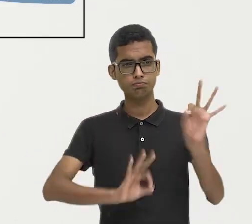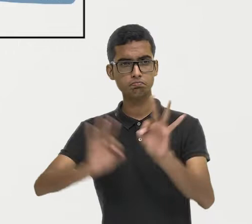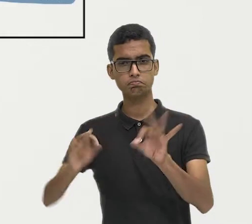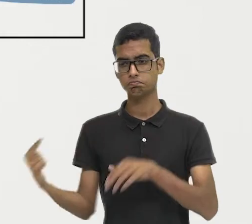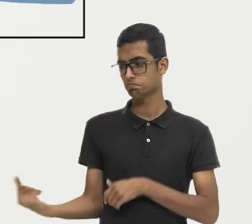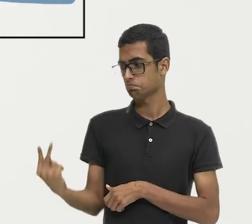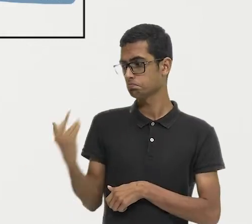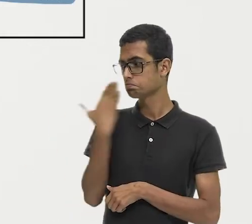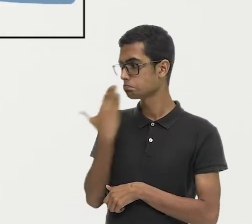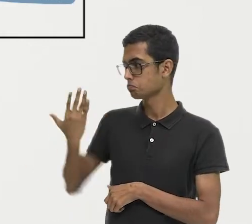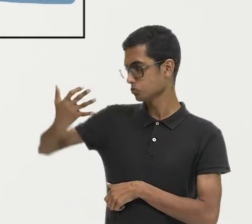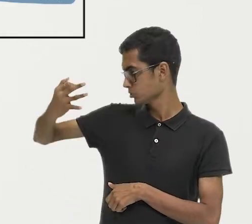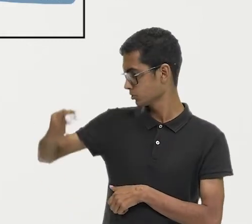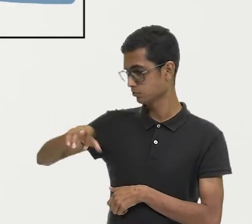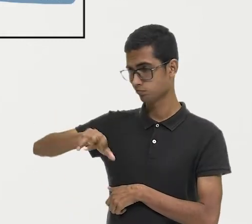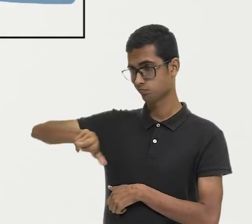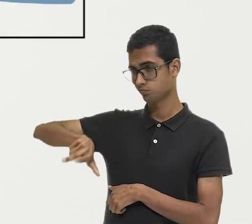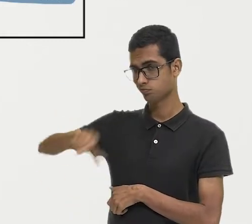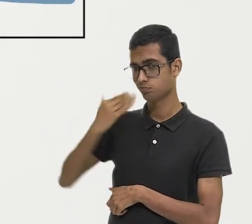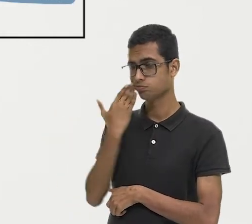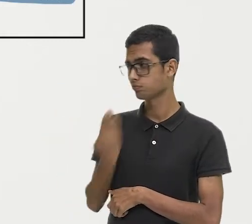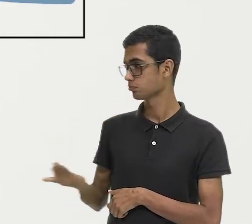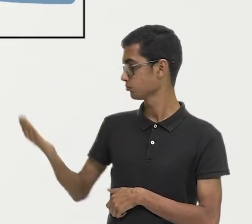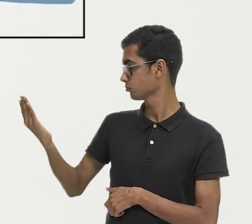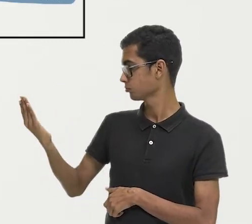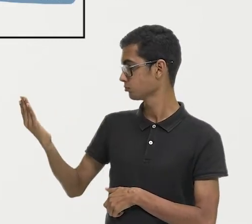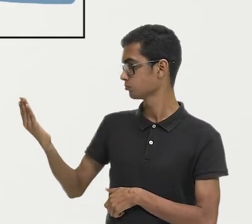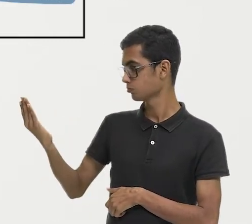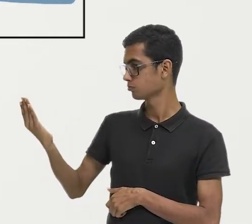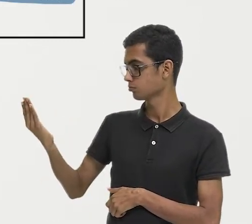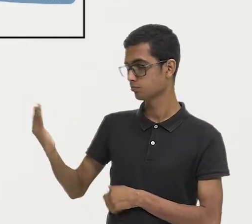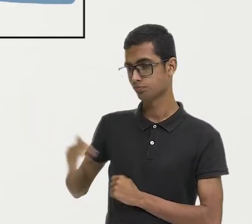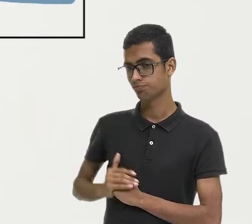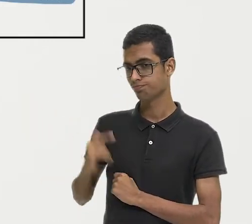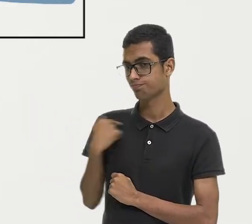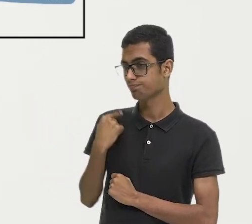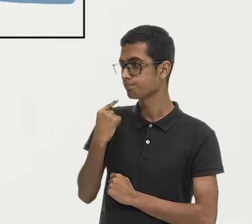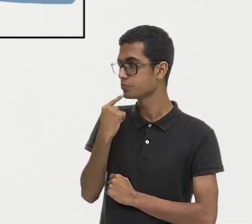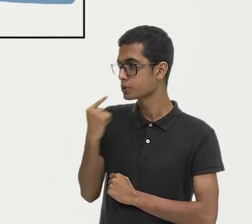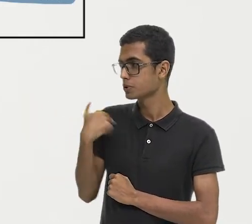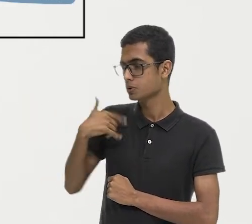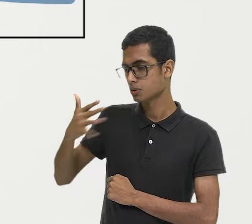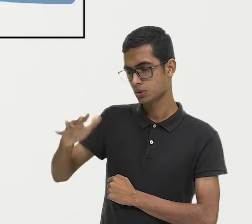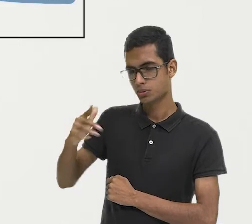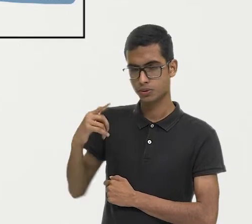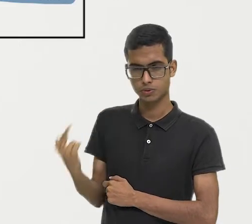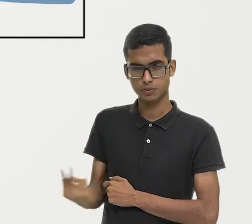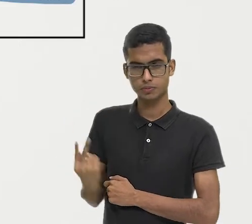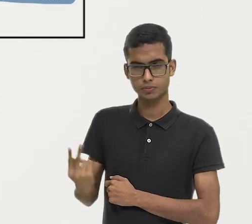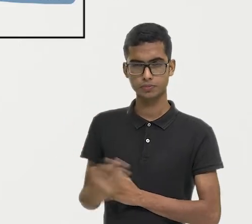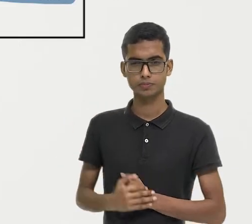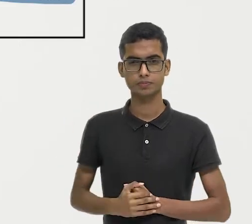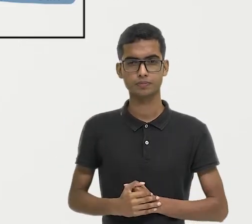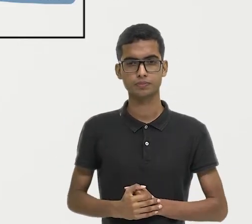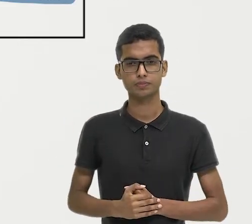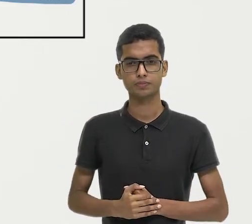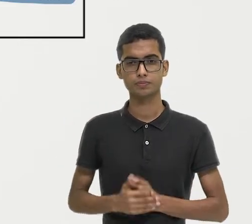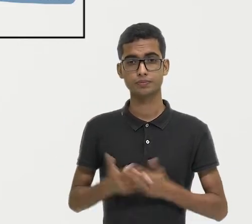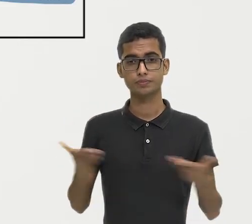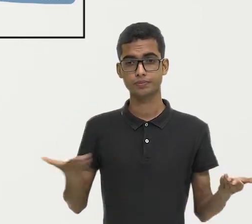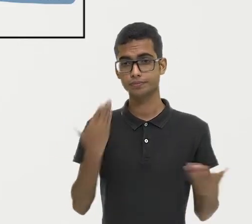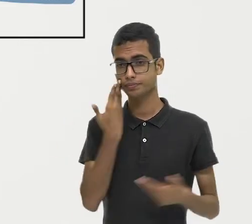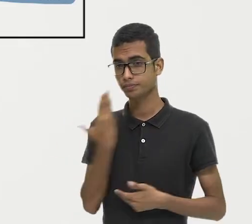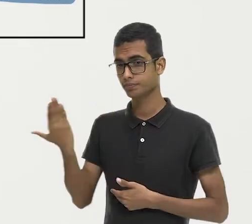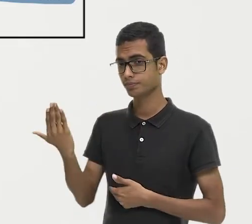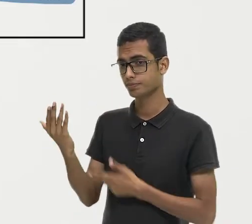esses valores que não são exatos, tá bom? Uma certa aproximação. Bem, pessoal,